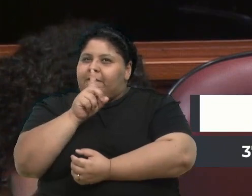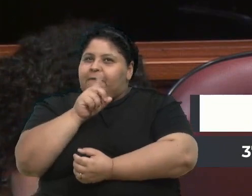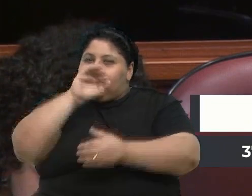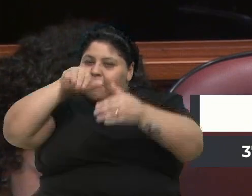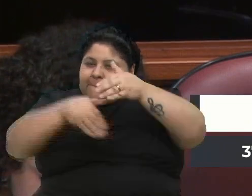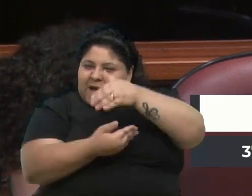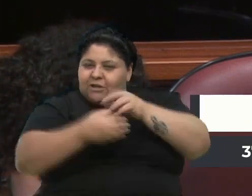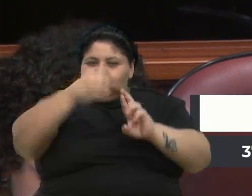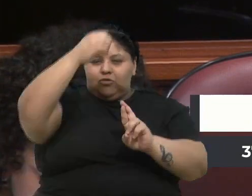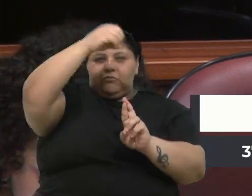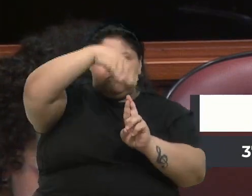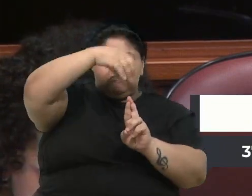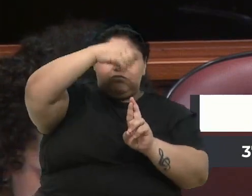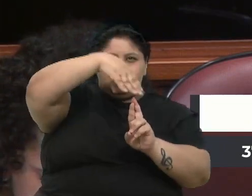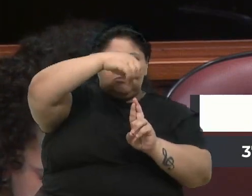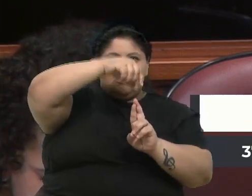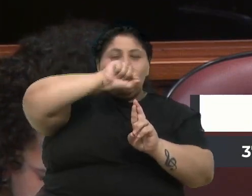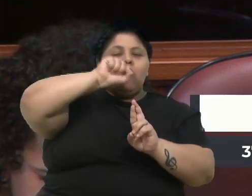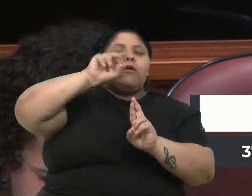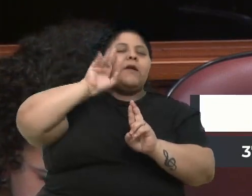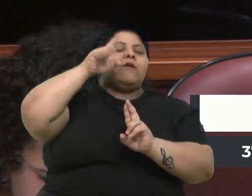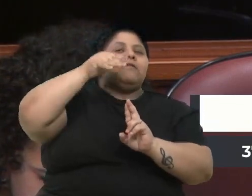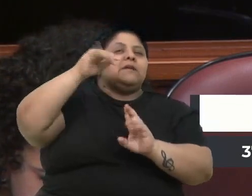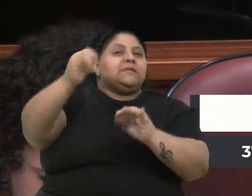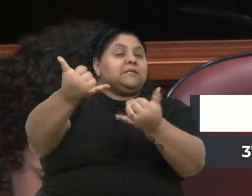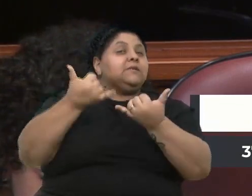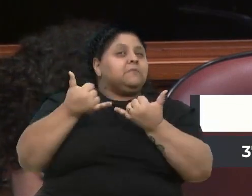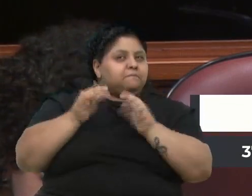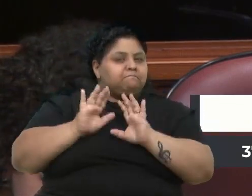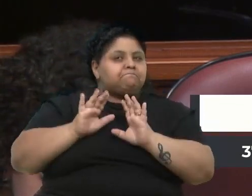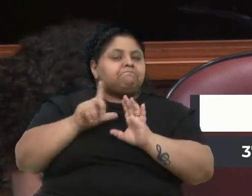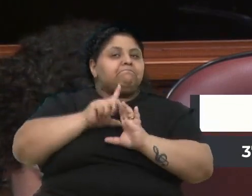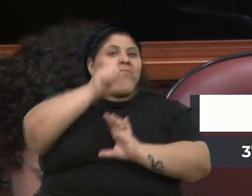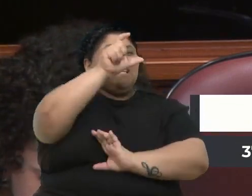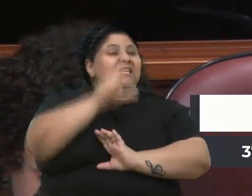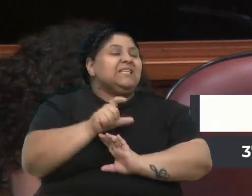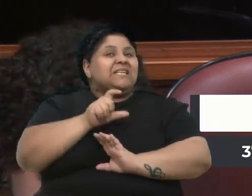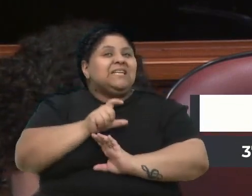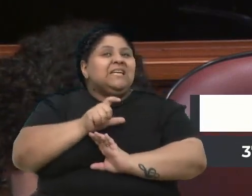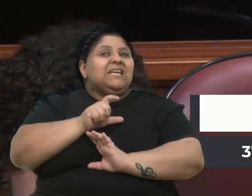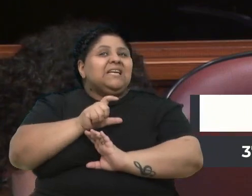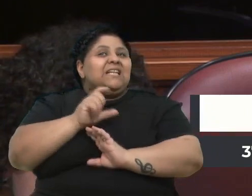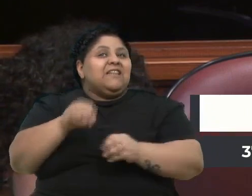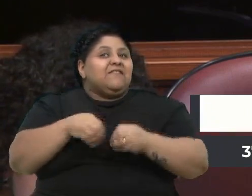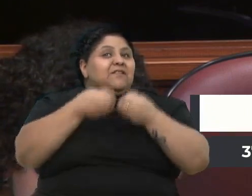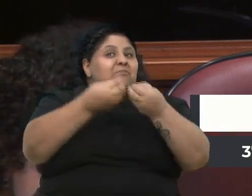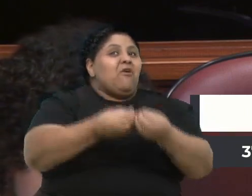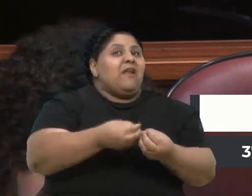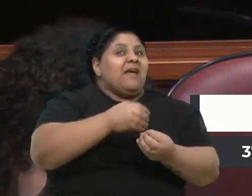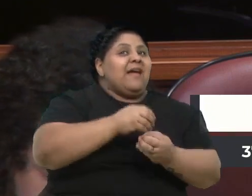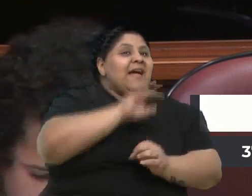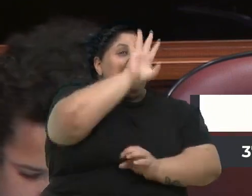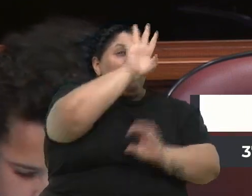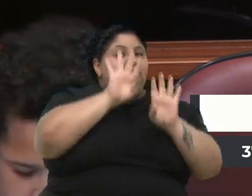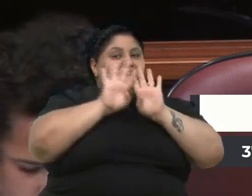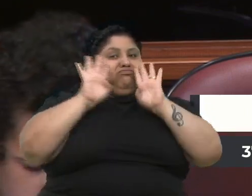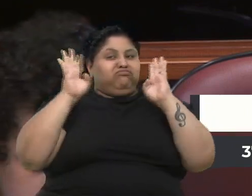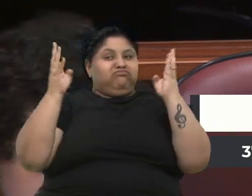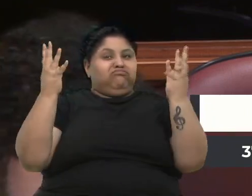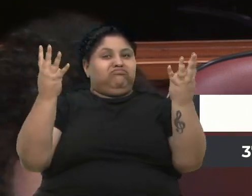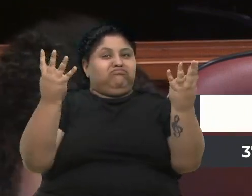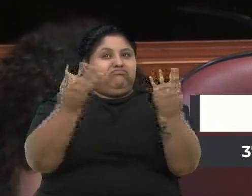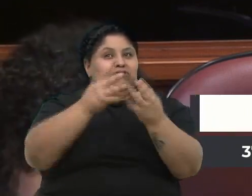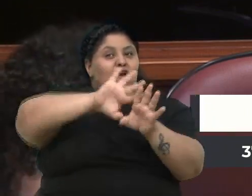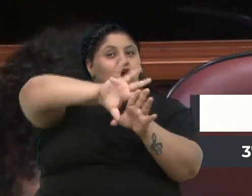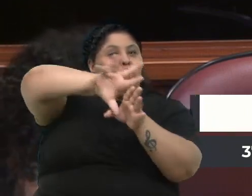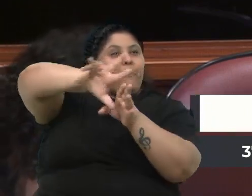parte daquela horta comunitária? Recebi a informação que tem pessoas levando embora as grades. Claro, isso é um problema e